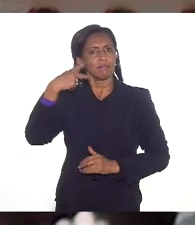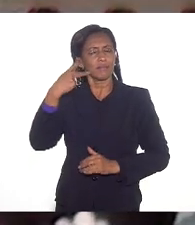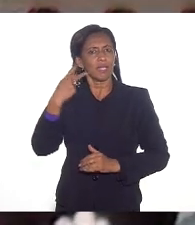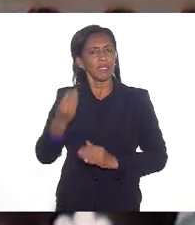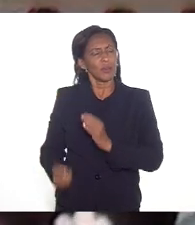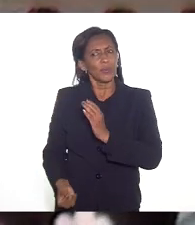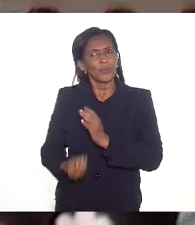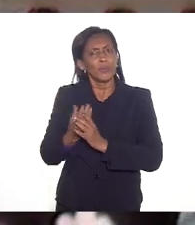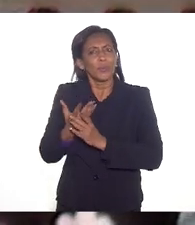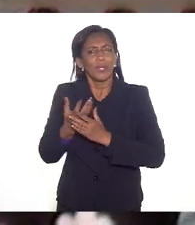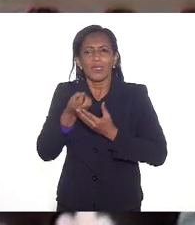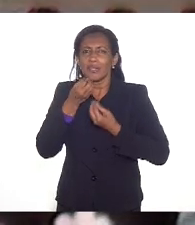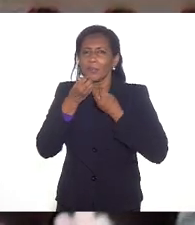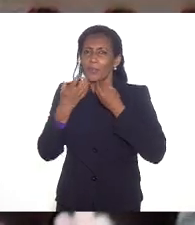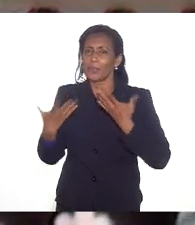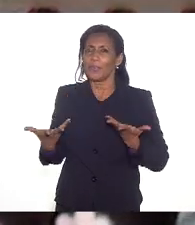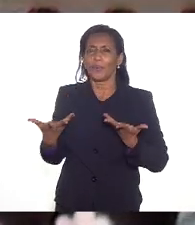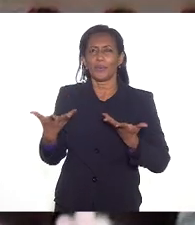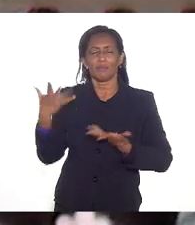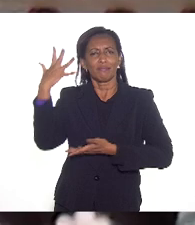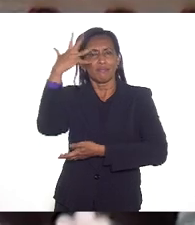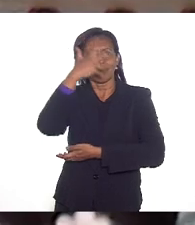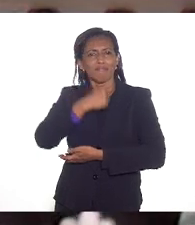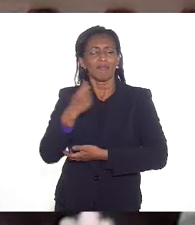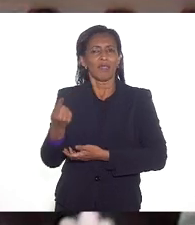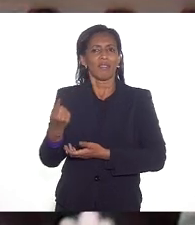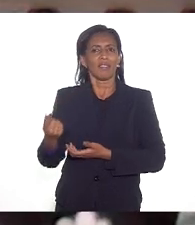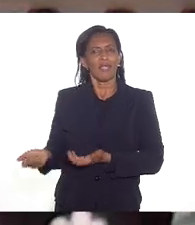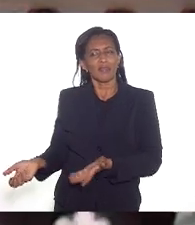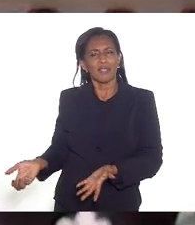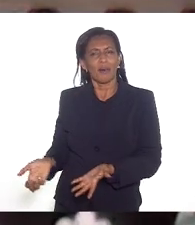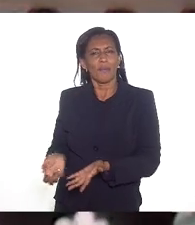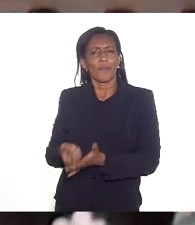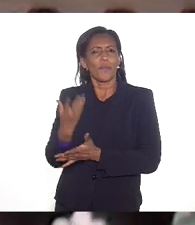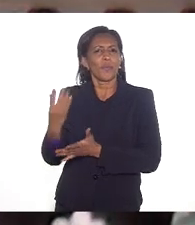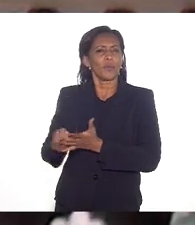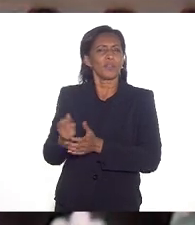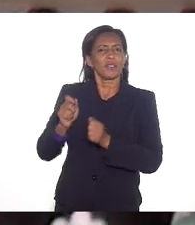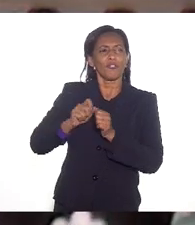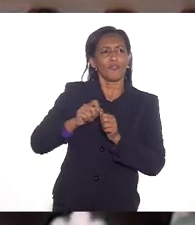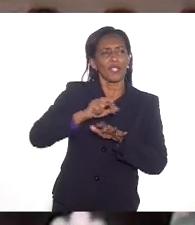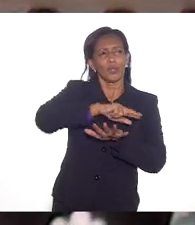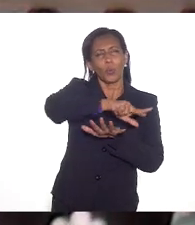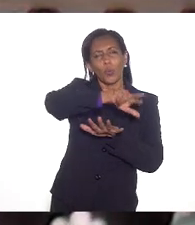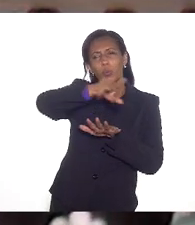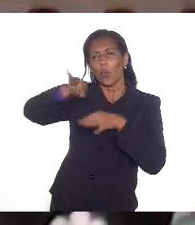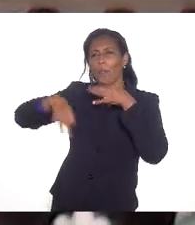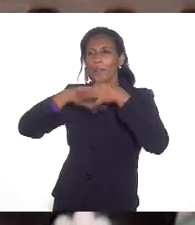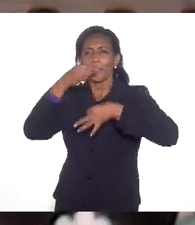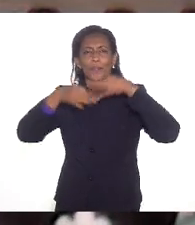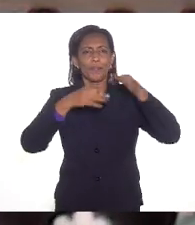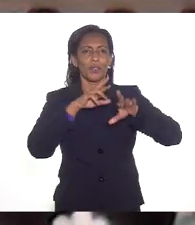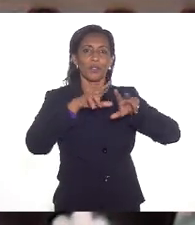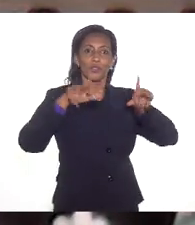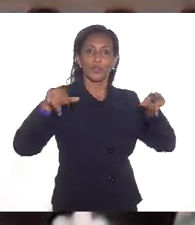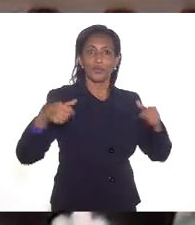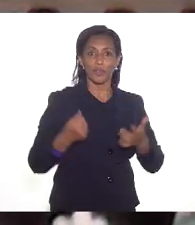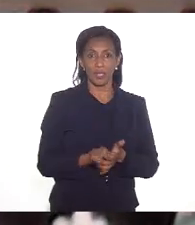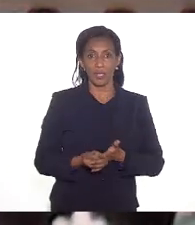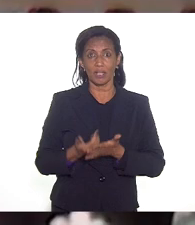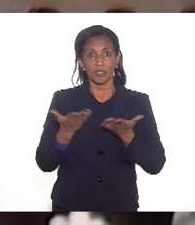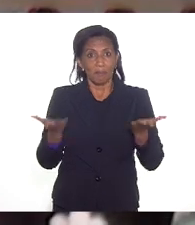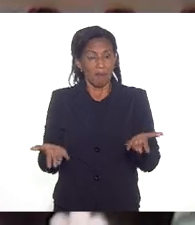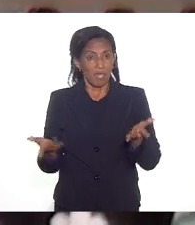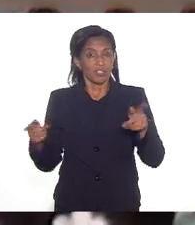tão tão bonito que essa produção feita por diferentes matizes ideológicos mas que